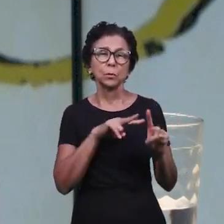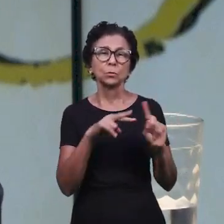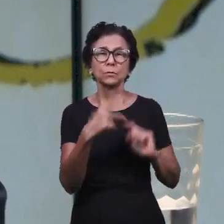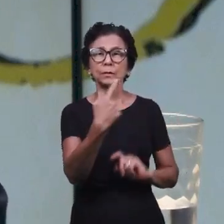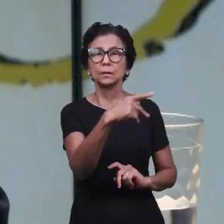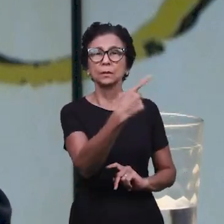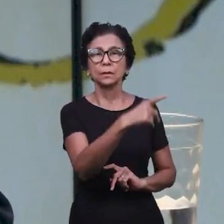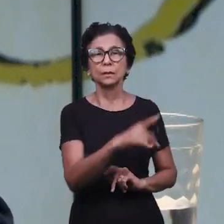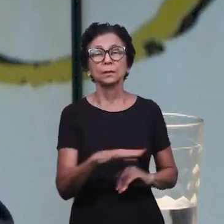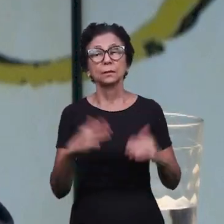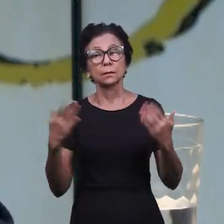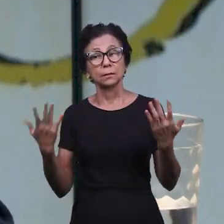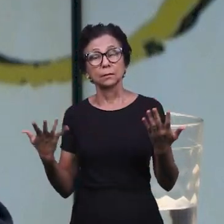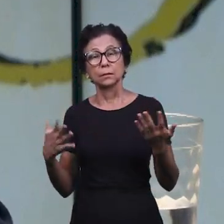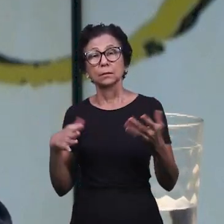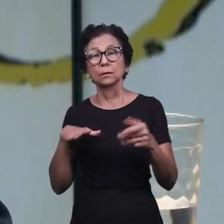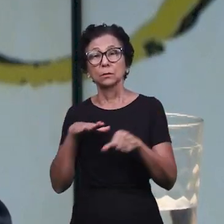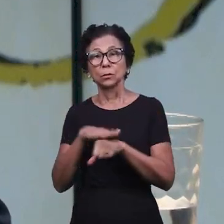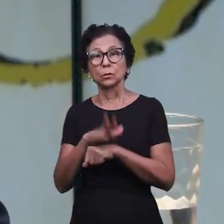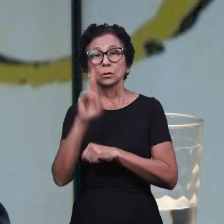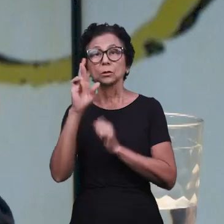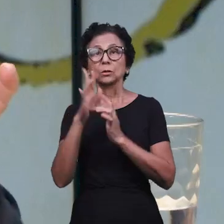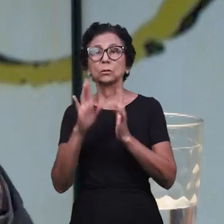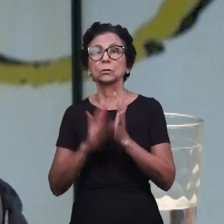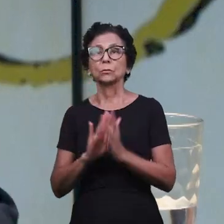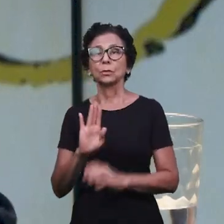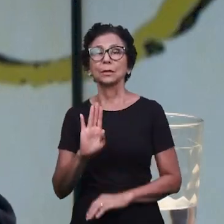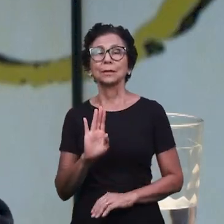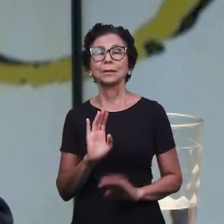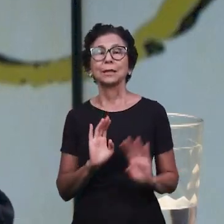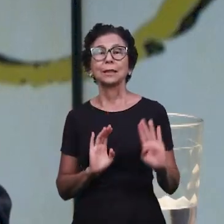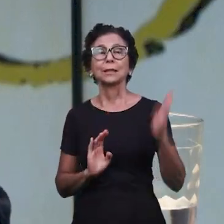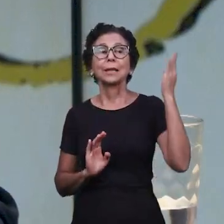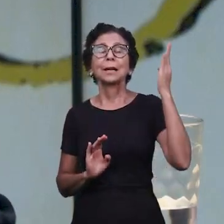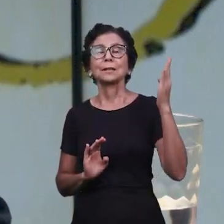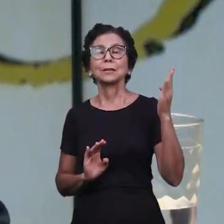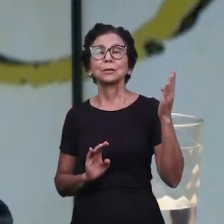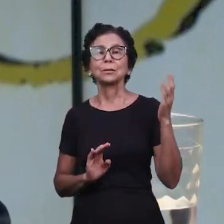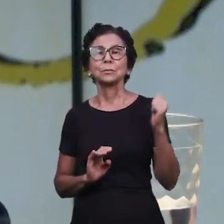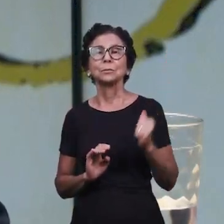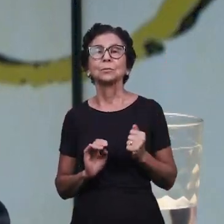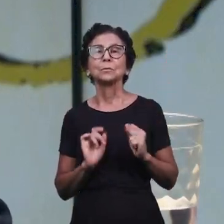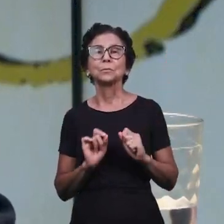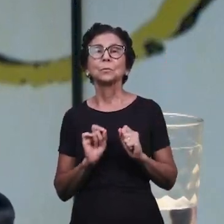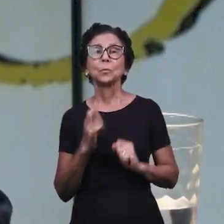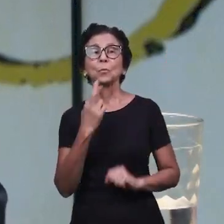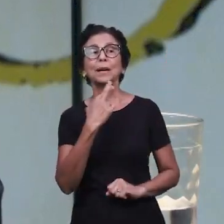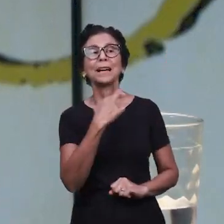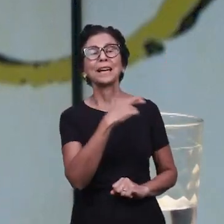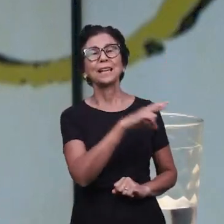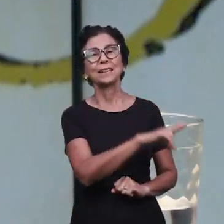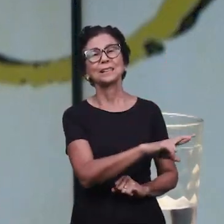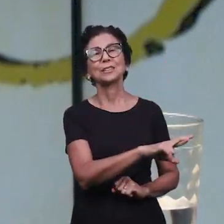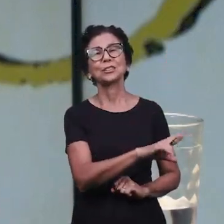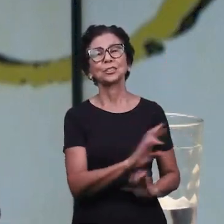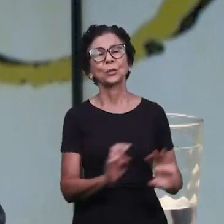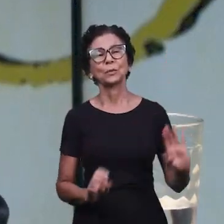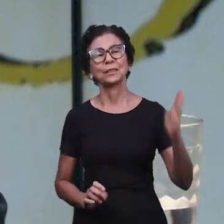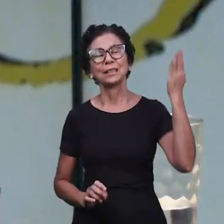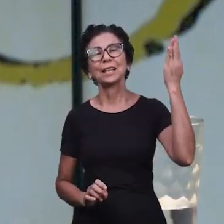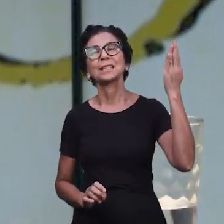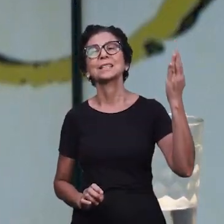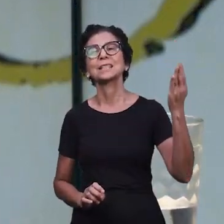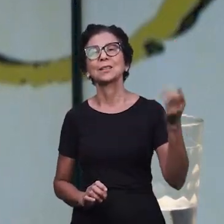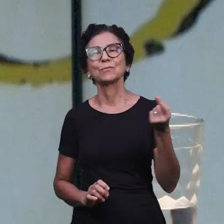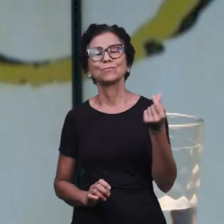foi traído por uma religião. O preço da traição já estava na mão dos cofres da religião. Então isso é muito importante, esse aspecto. Nós